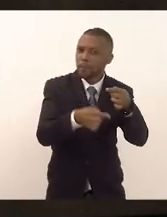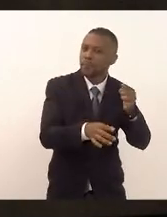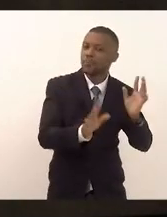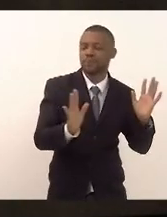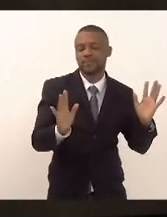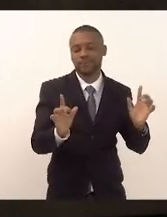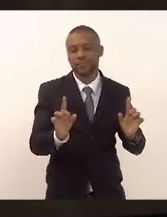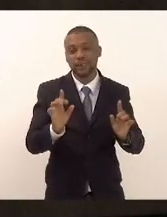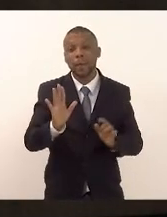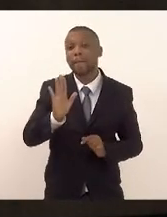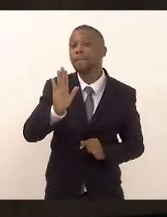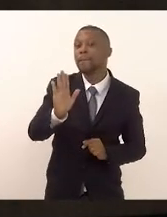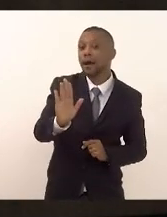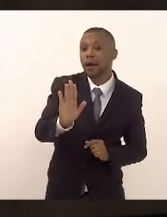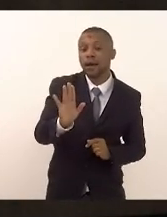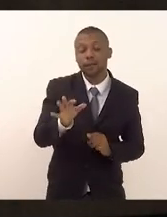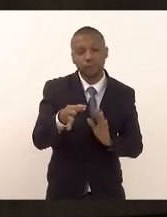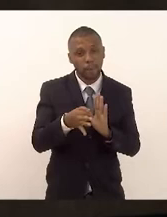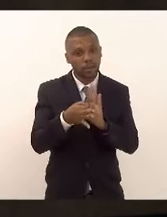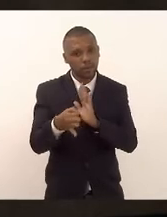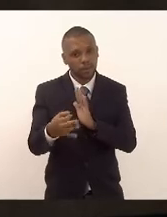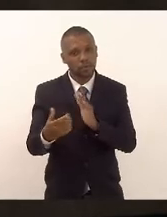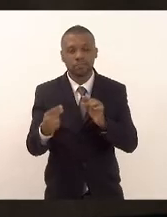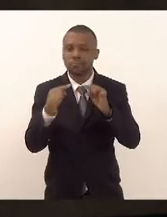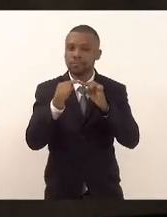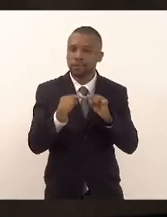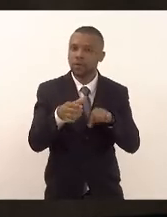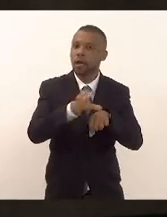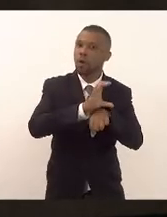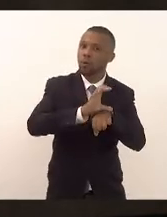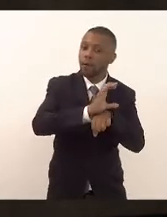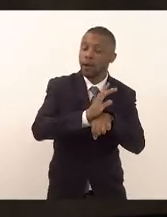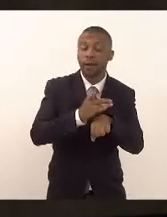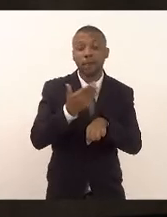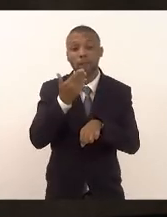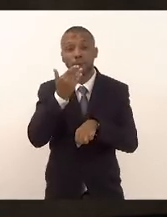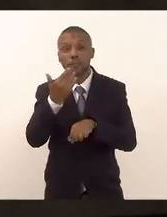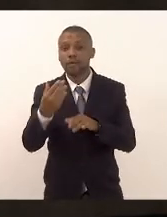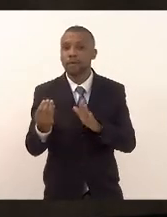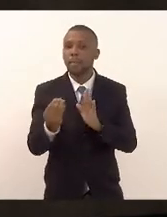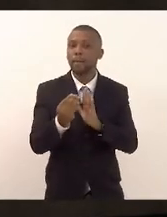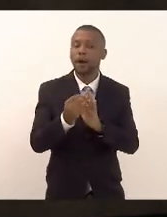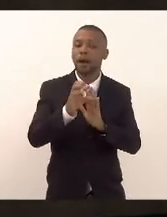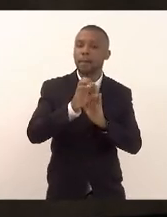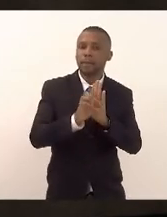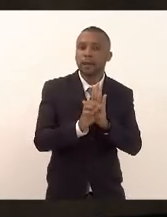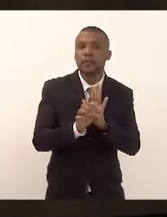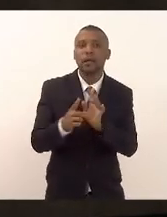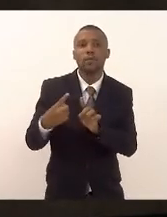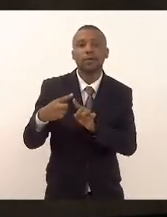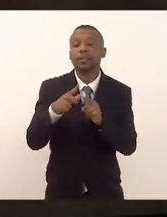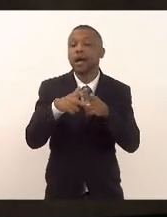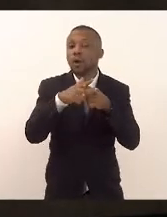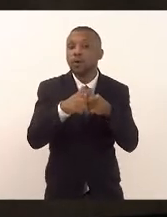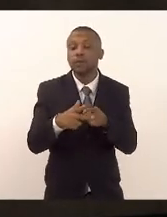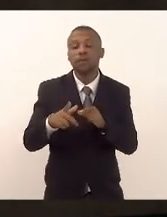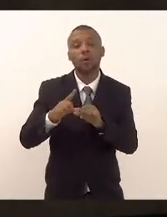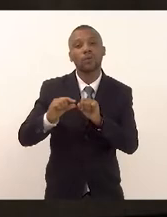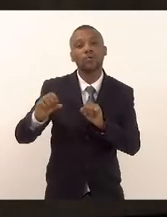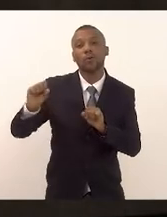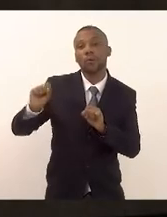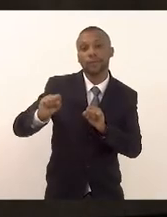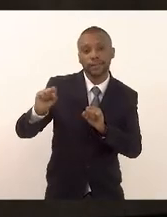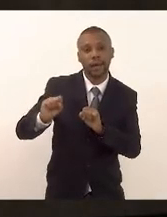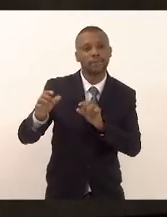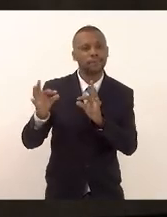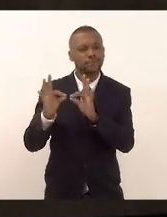Mas, parecer é pela constitucionalidade com emenda, porque está corrigindo o artigo 8º, que estava